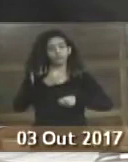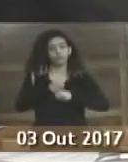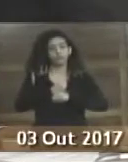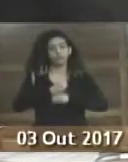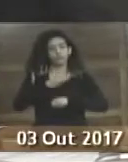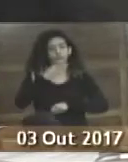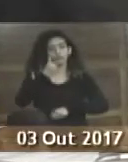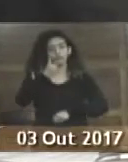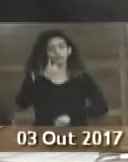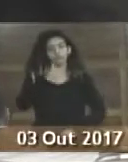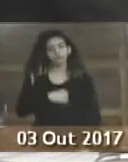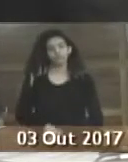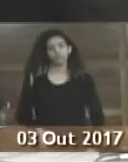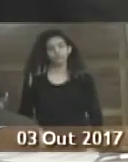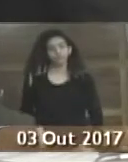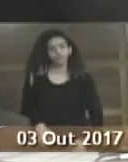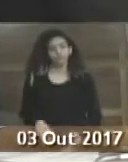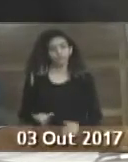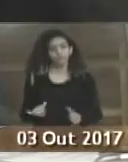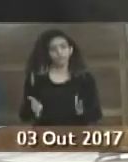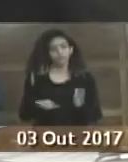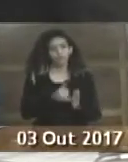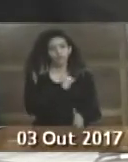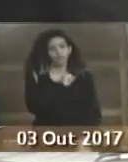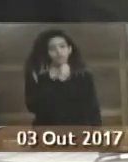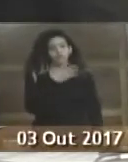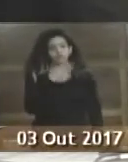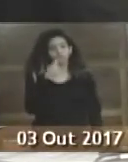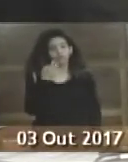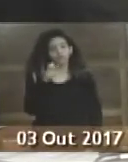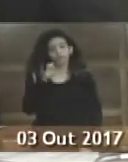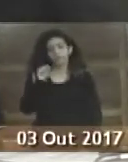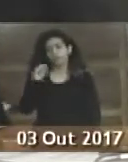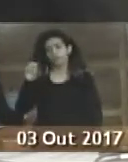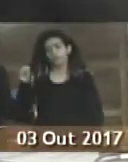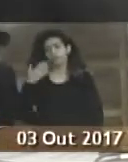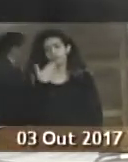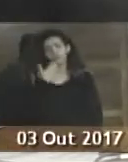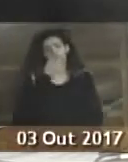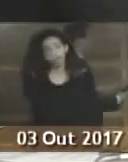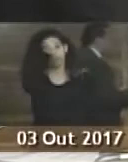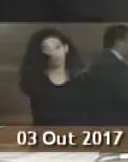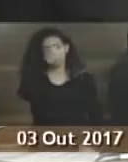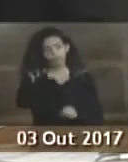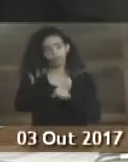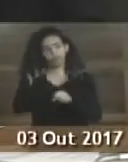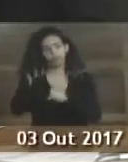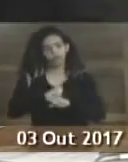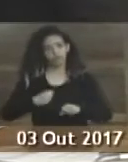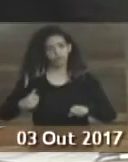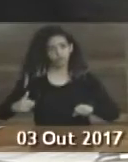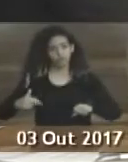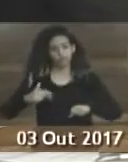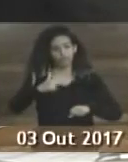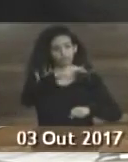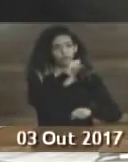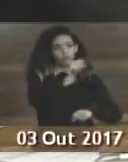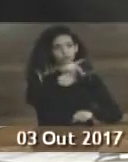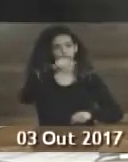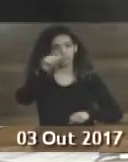1. Indicação número 4.588/17, indicando ao prefeito a construção de uma escada de acesso no posto de saúde da Vila